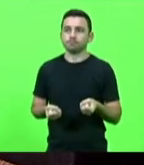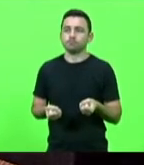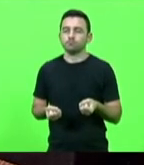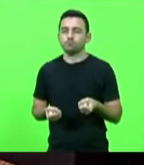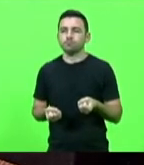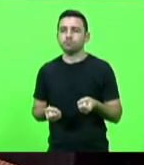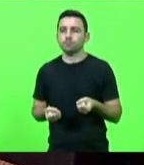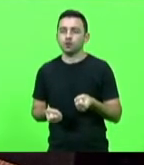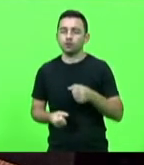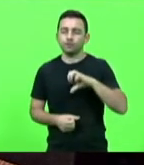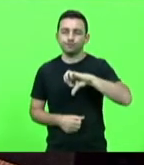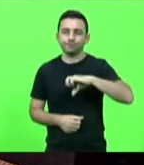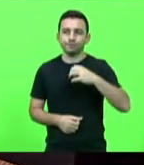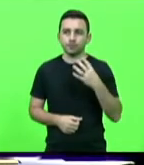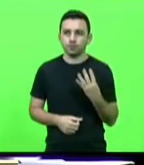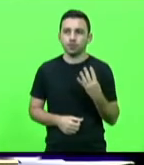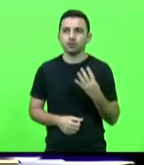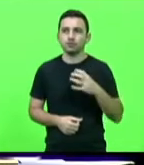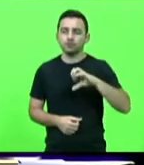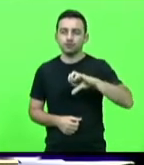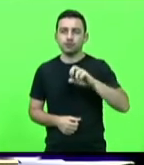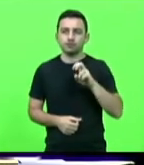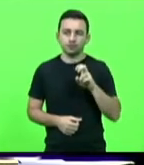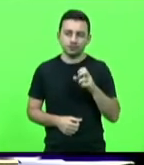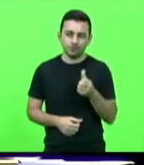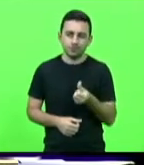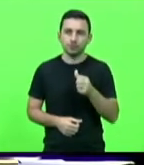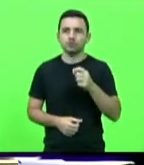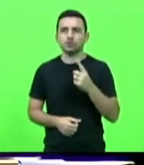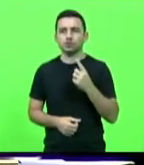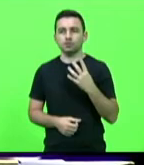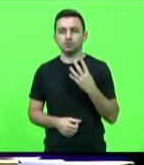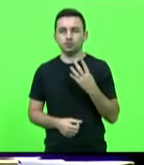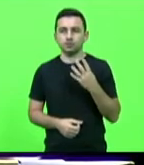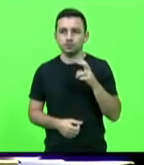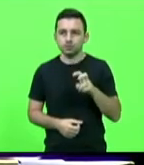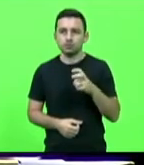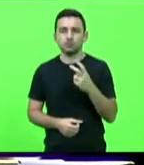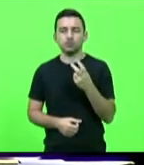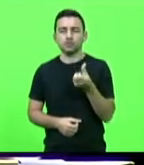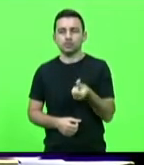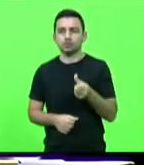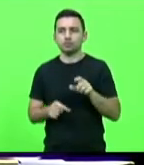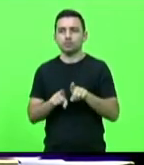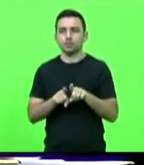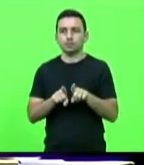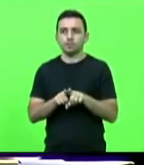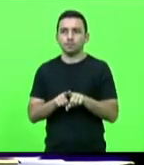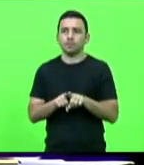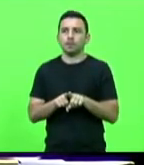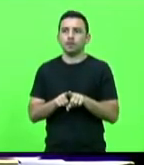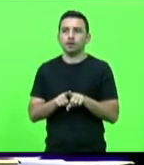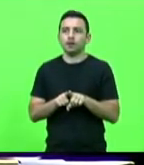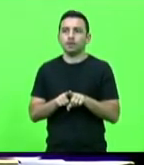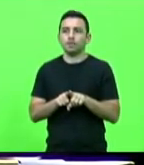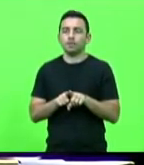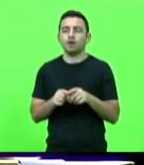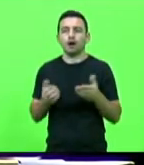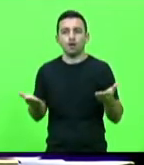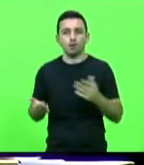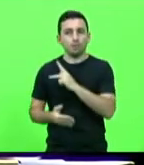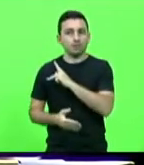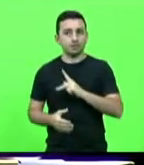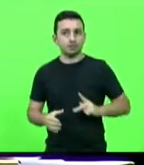Requerimento 94, 96, 145 e 146. Esta presidência encaminhará,